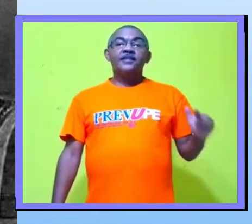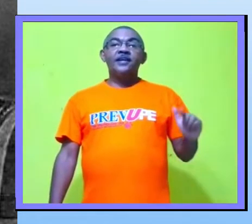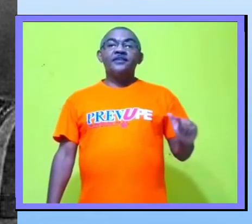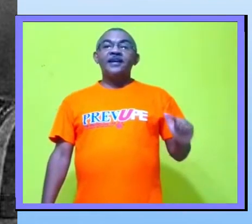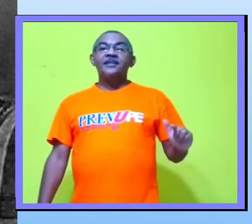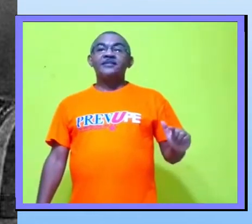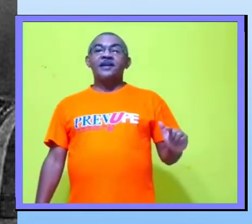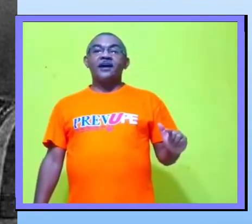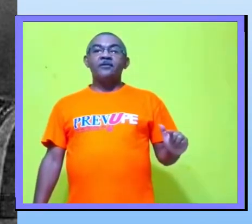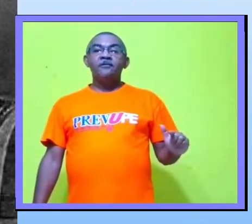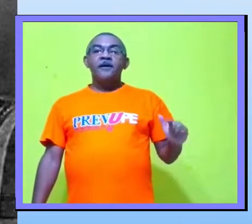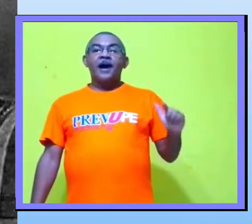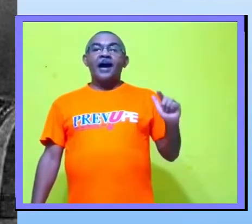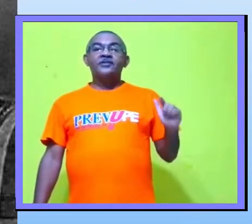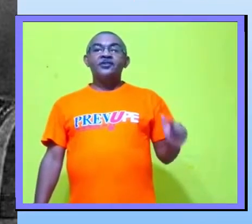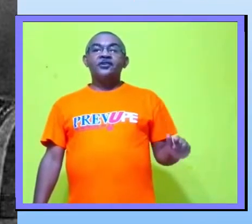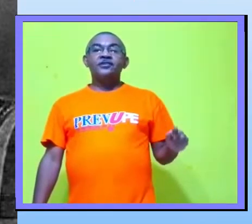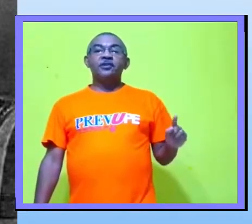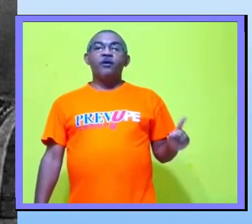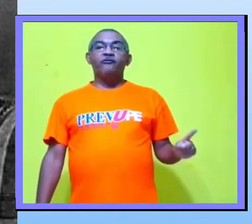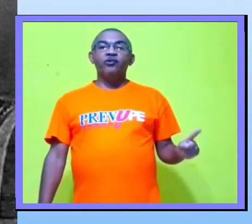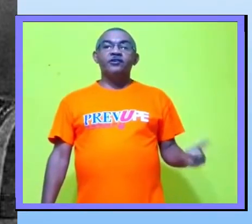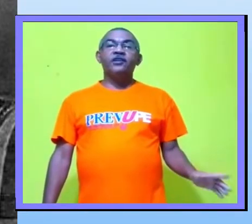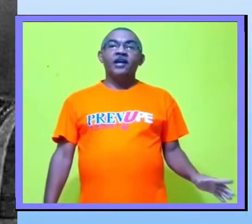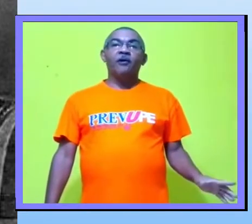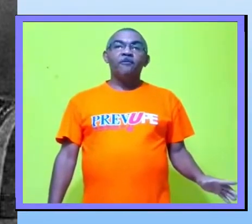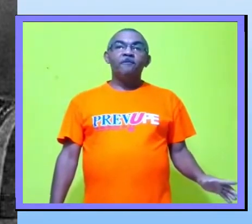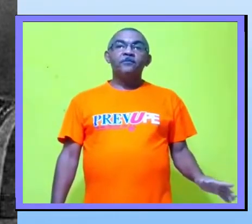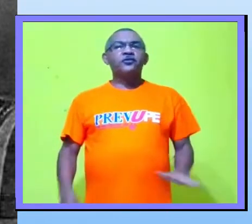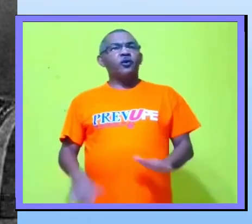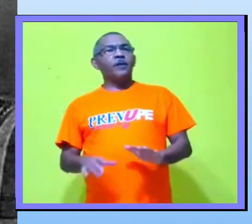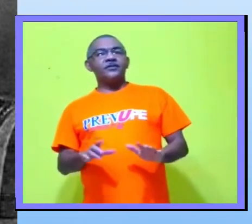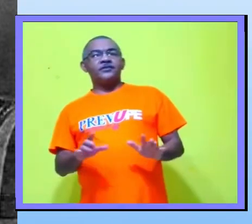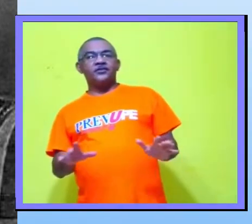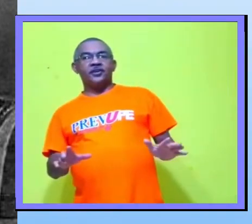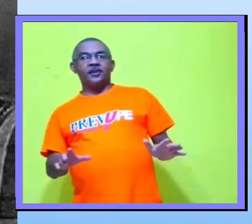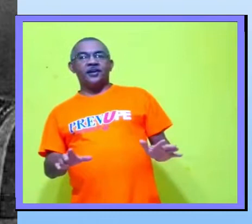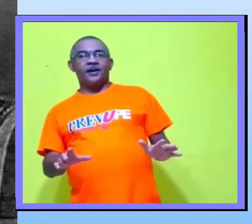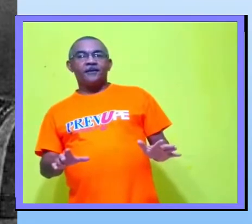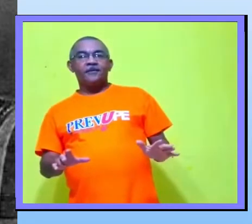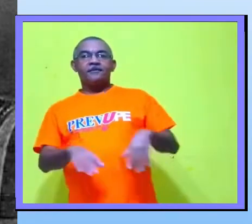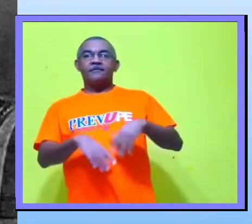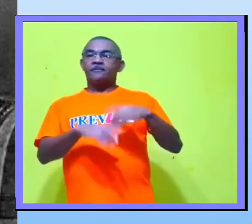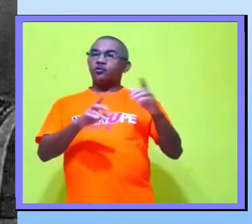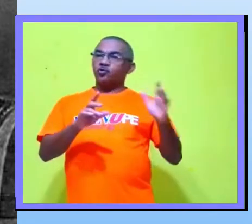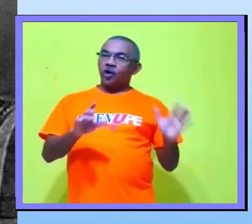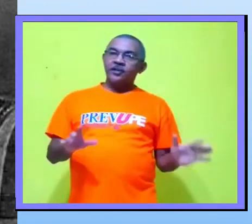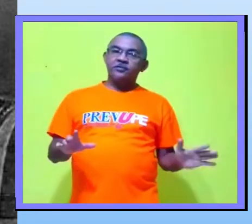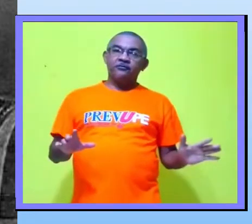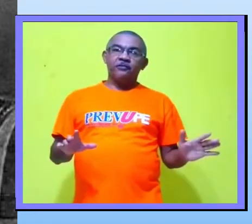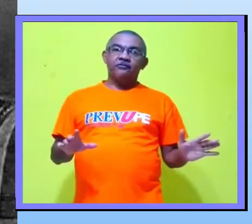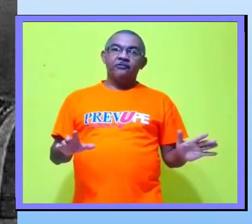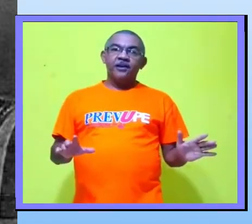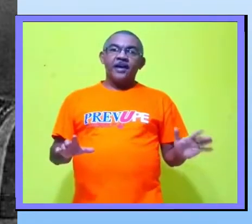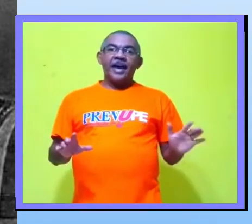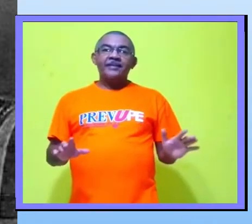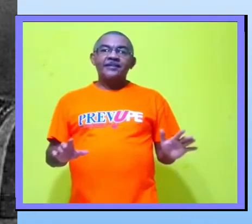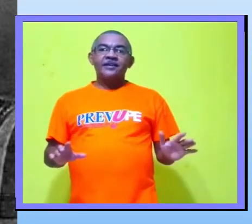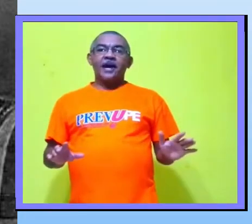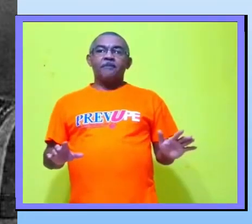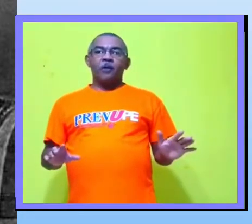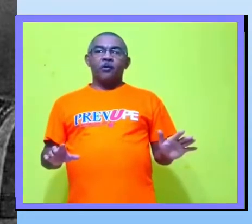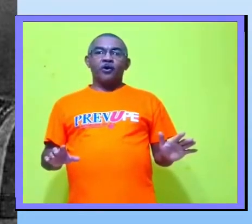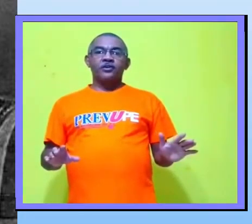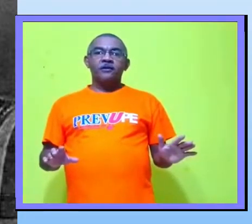compostos seria necessário a existência de uma força vital, que somente existiria nos organismos vivos.